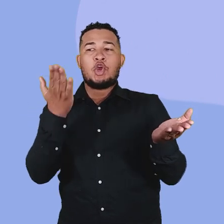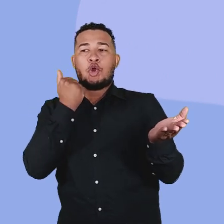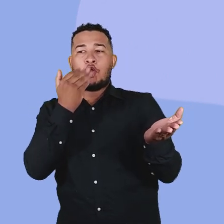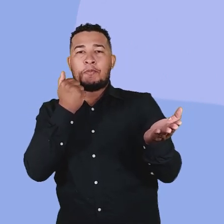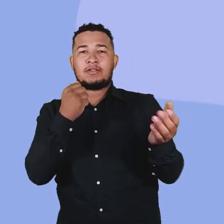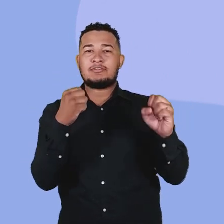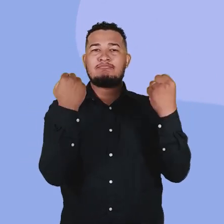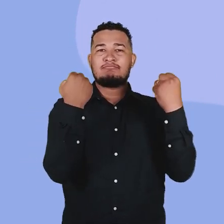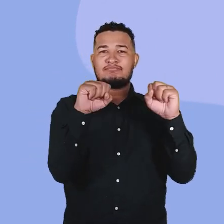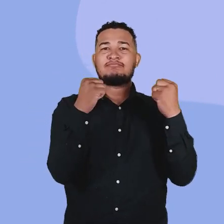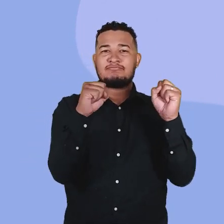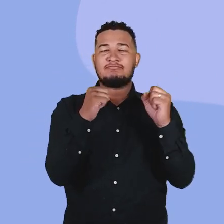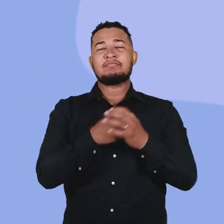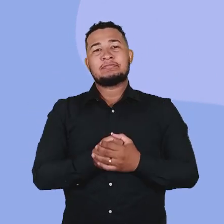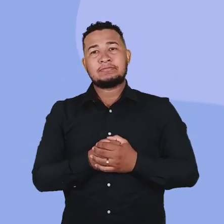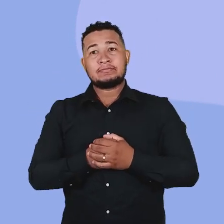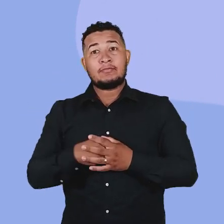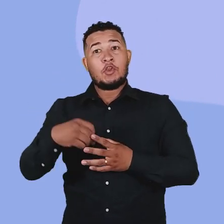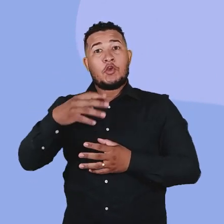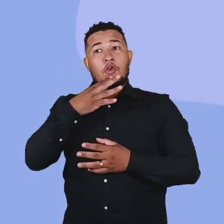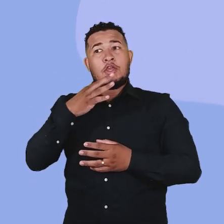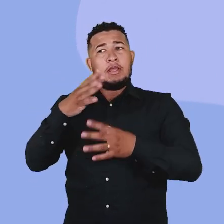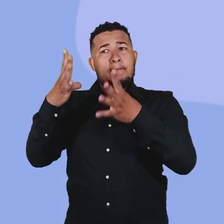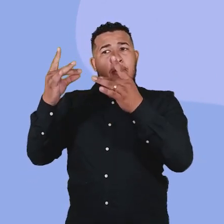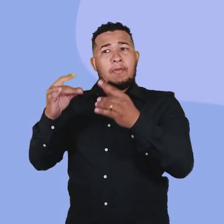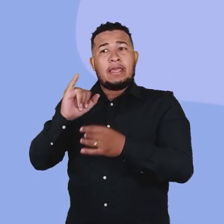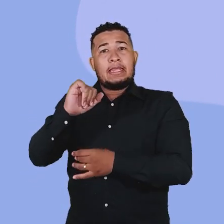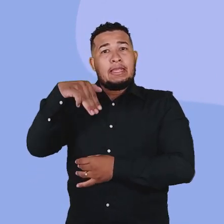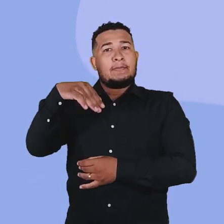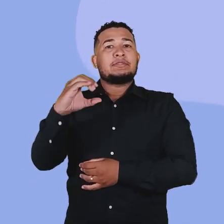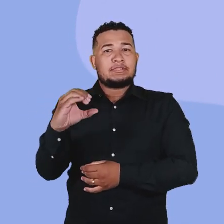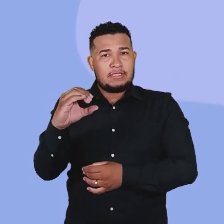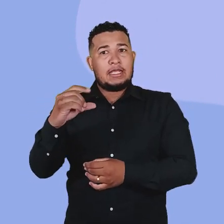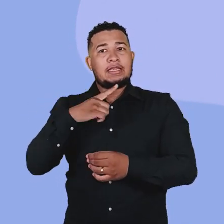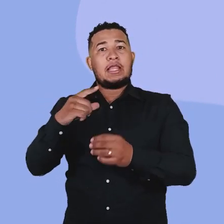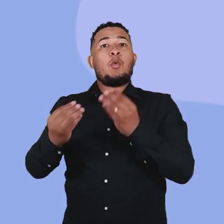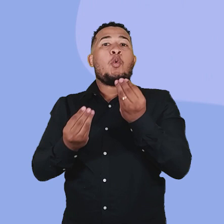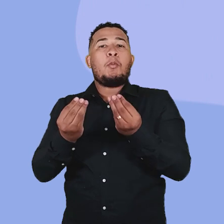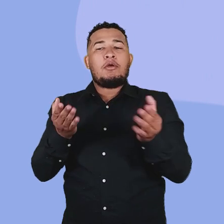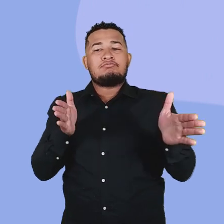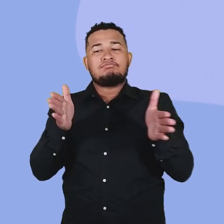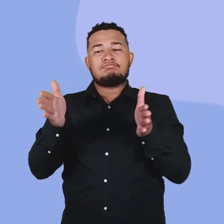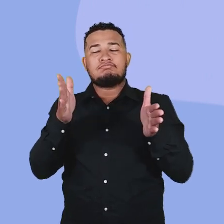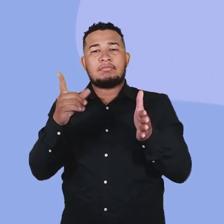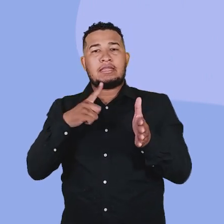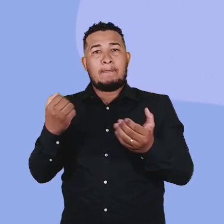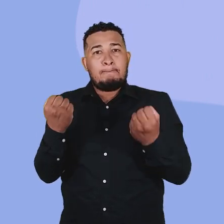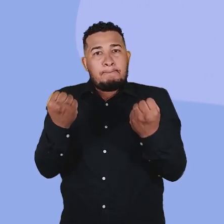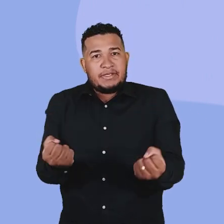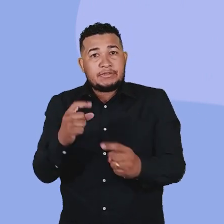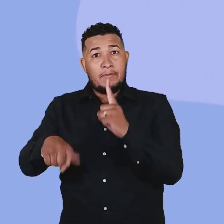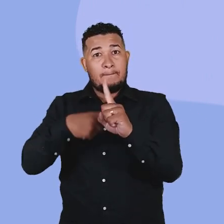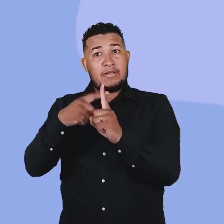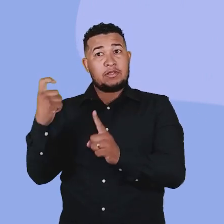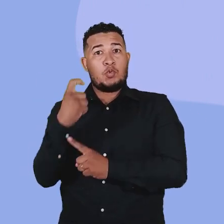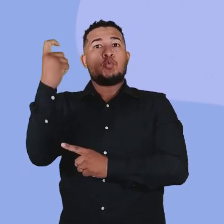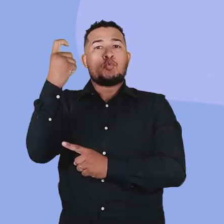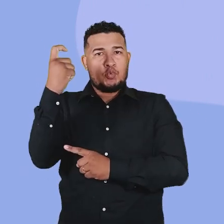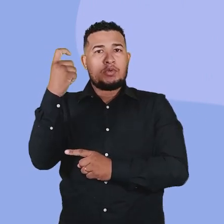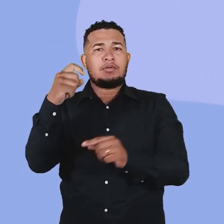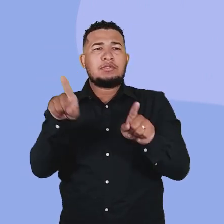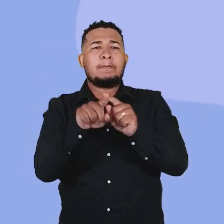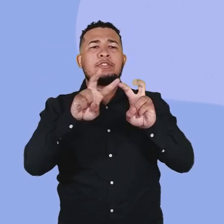alimentação e atividade física, conhecer o estudo do IMC e o parâmetro peso-altura e discutir